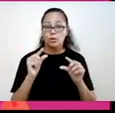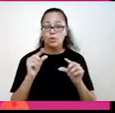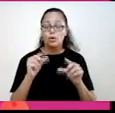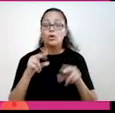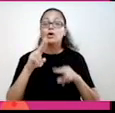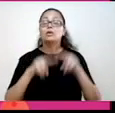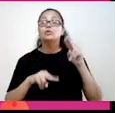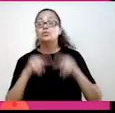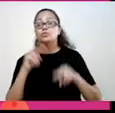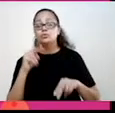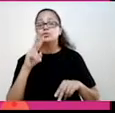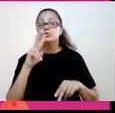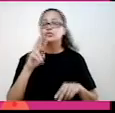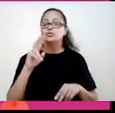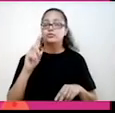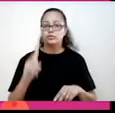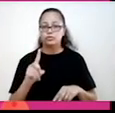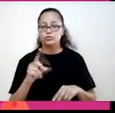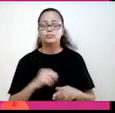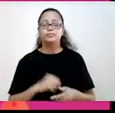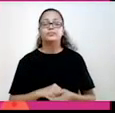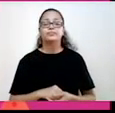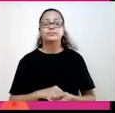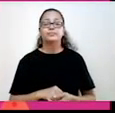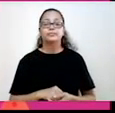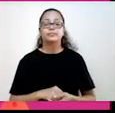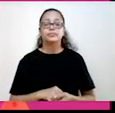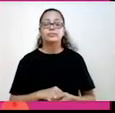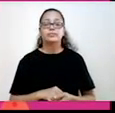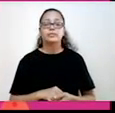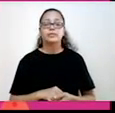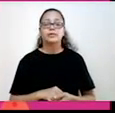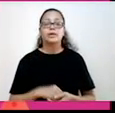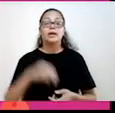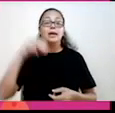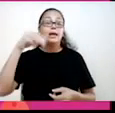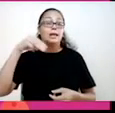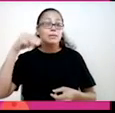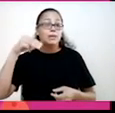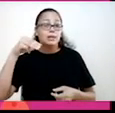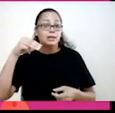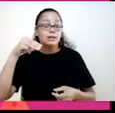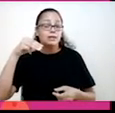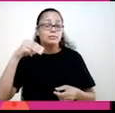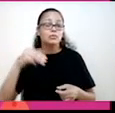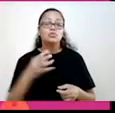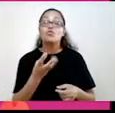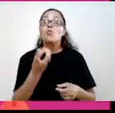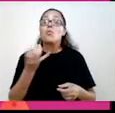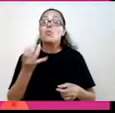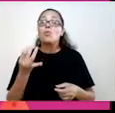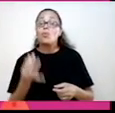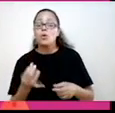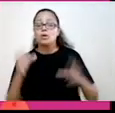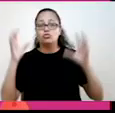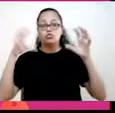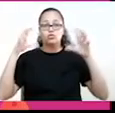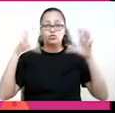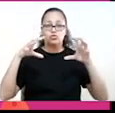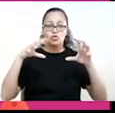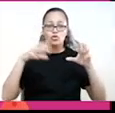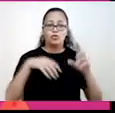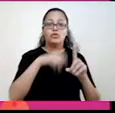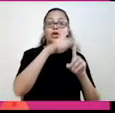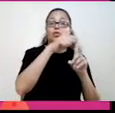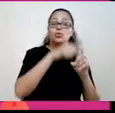né? Temperatura média de 20 graus. E a pluviosidade, né, em milímetros, né, o quanto que chove, olha só. Vai de janeiro também aqui até